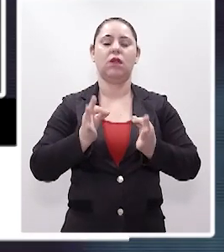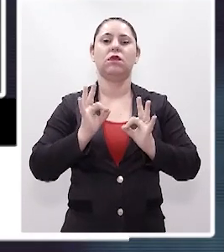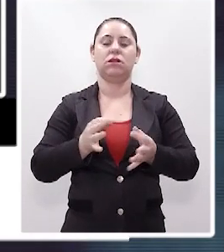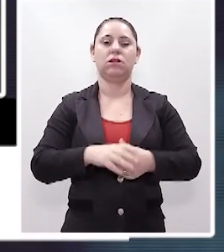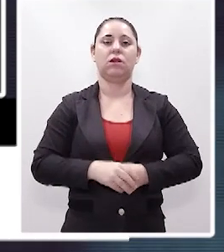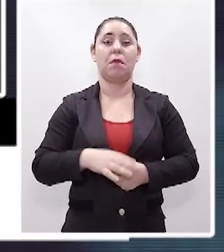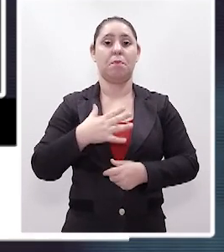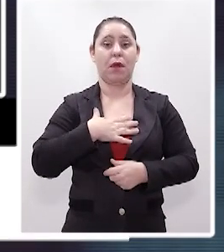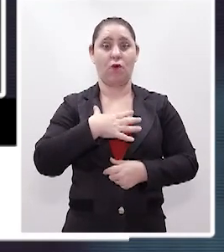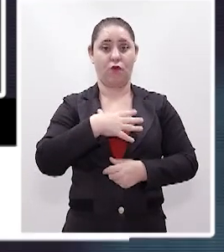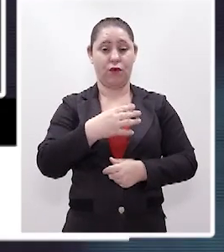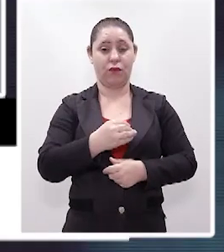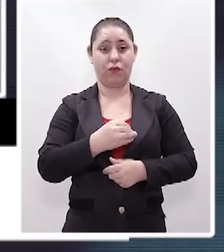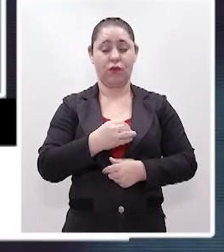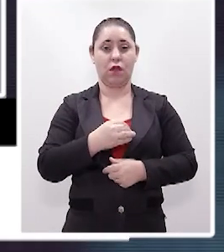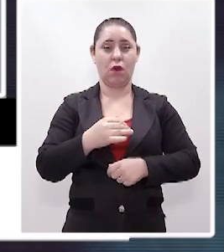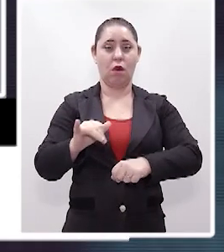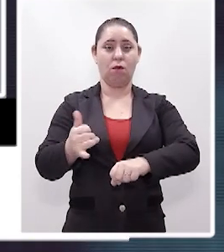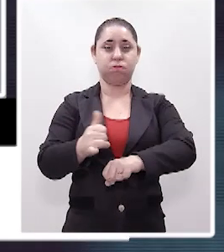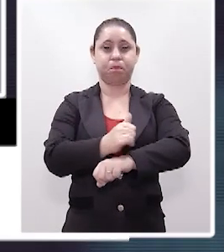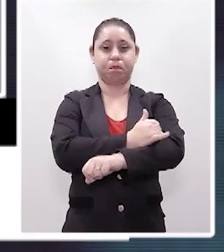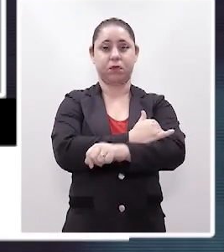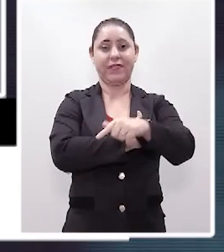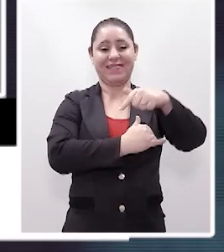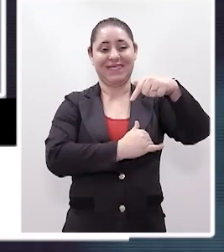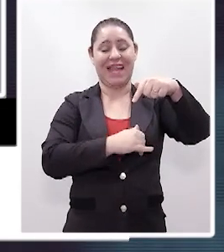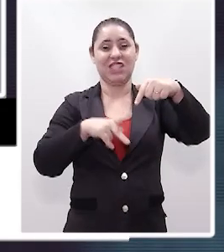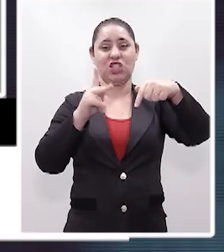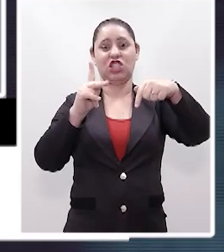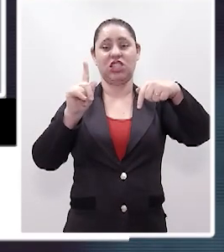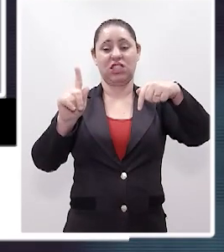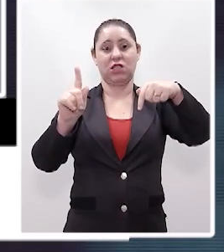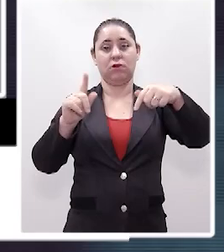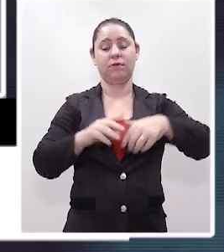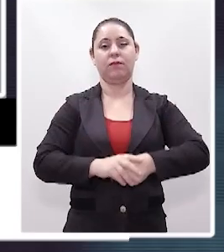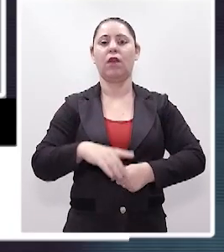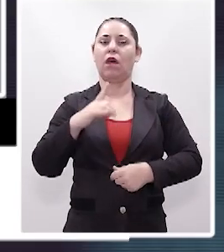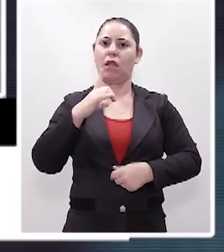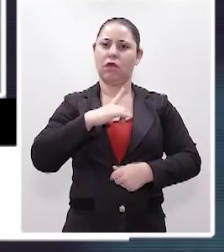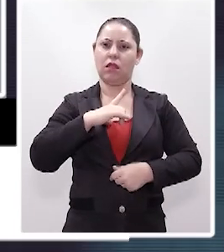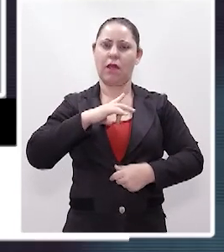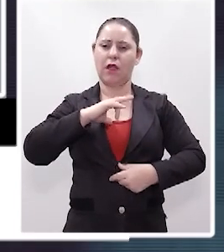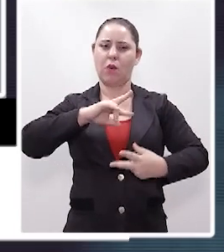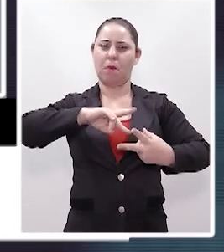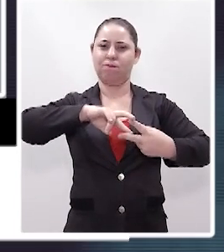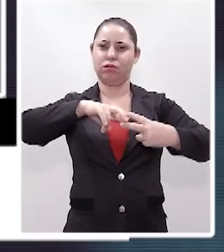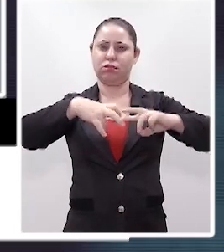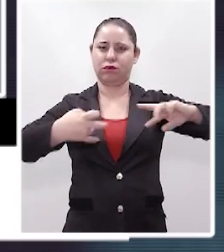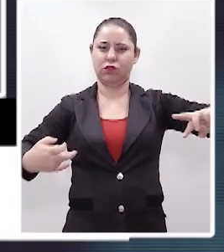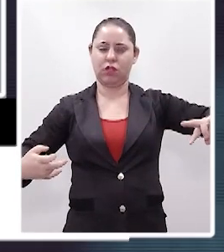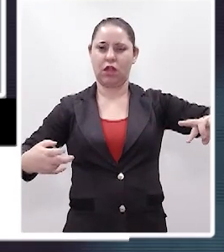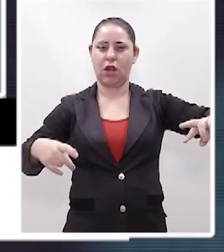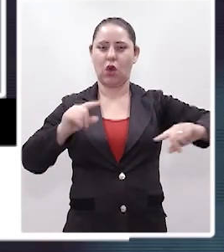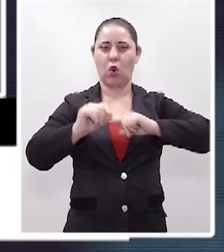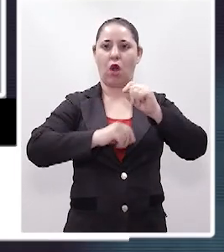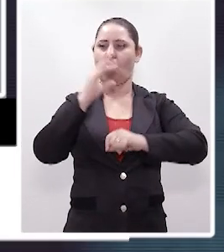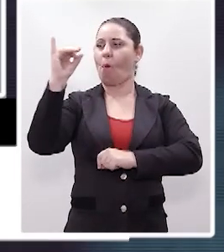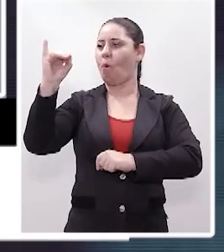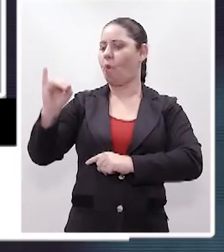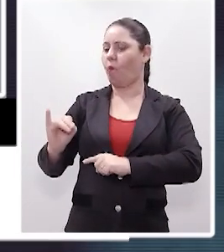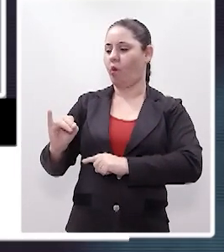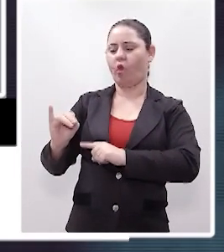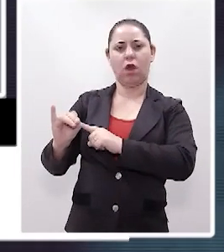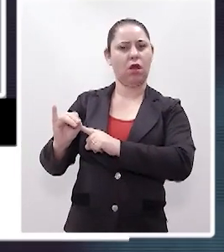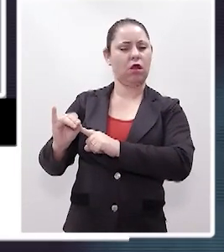certeza. Nossa, o meu filho mesmo engordou 7 quilos. E ele tem uma genética de ser